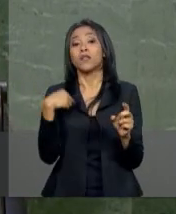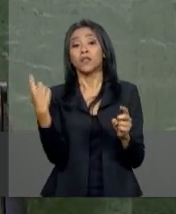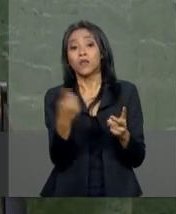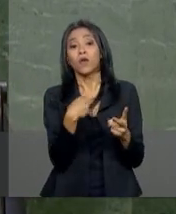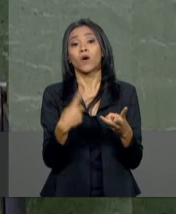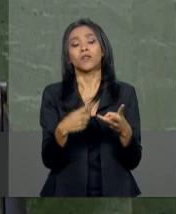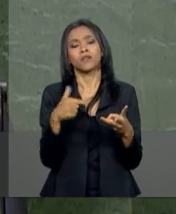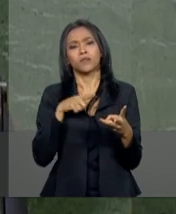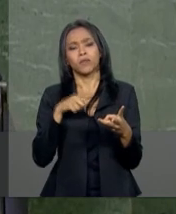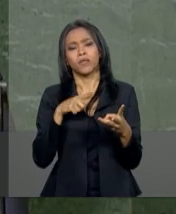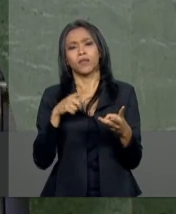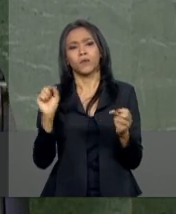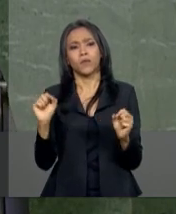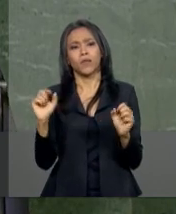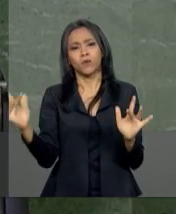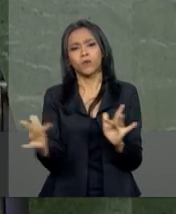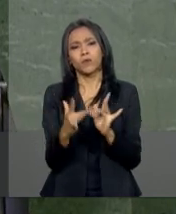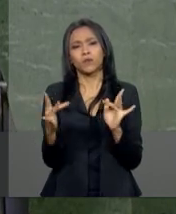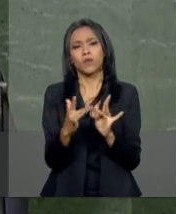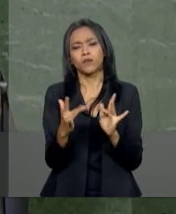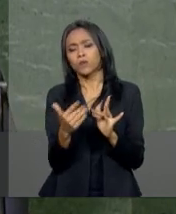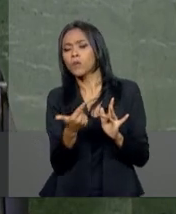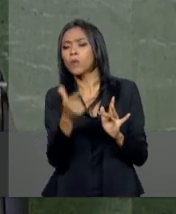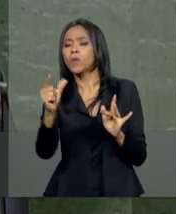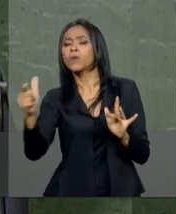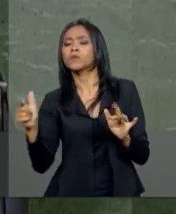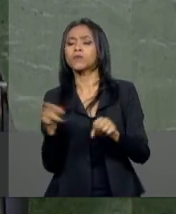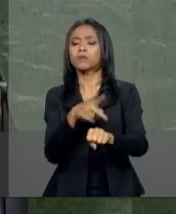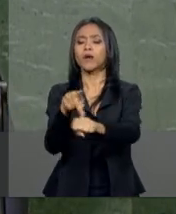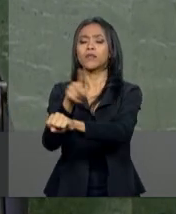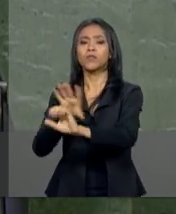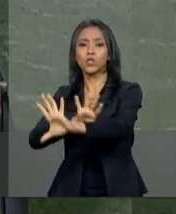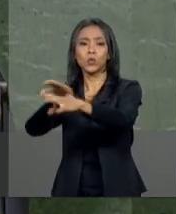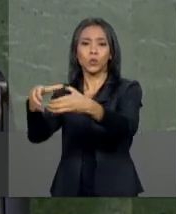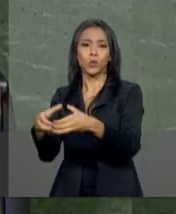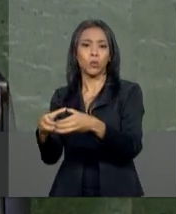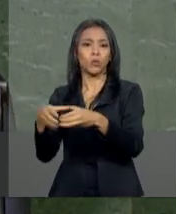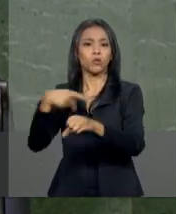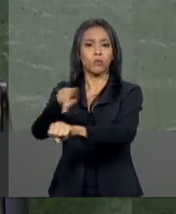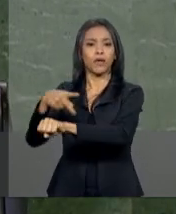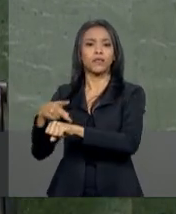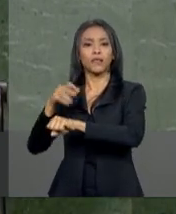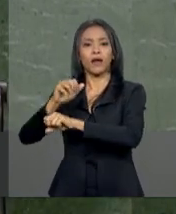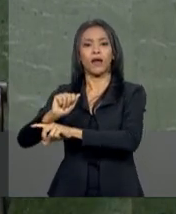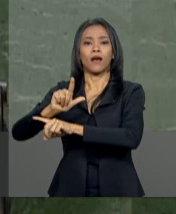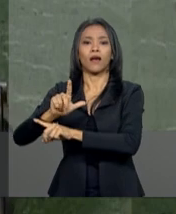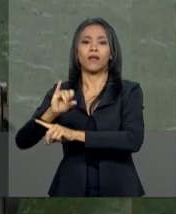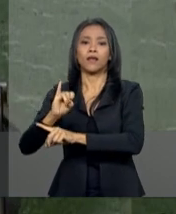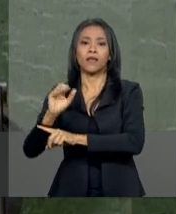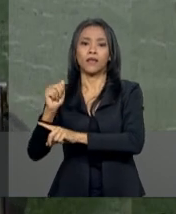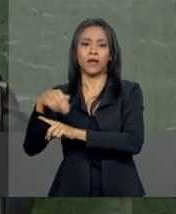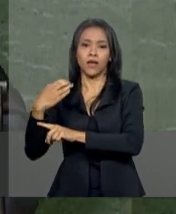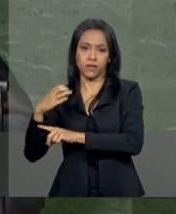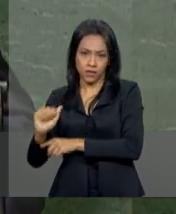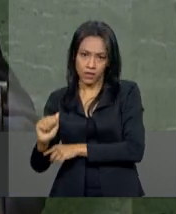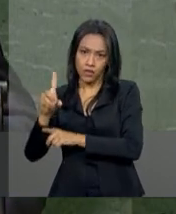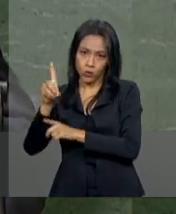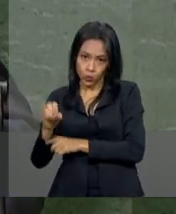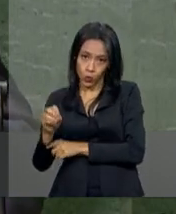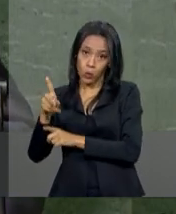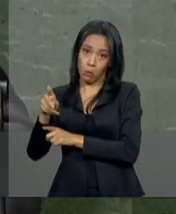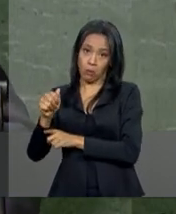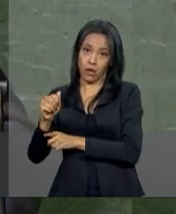aproximação com os países da aliança do pacífico os quando uma américa latina